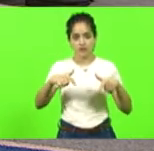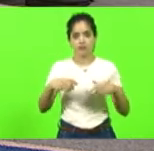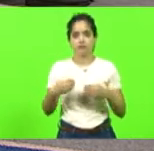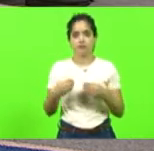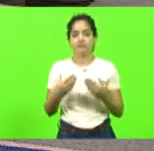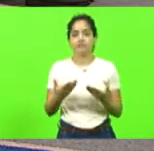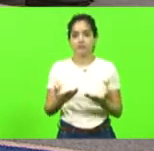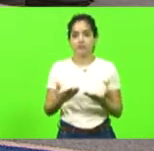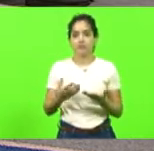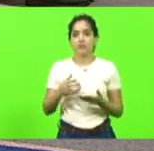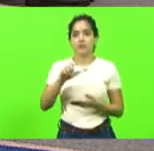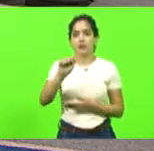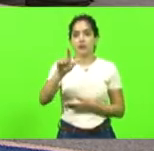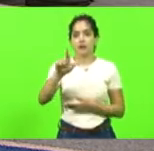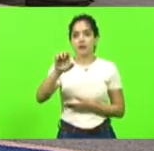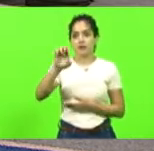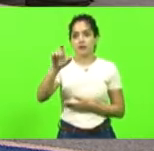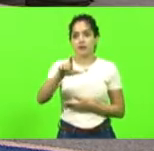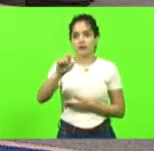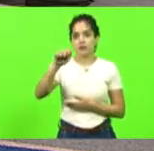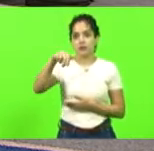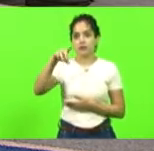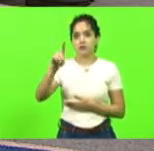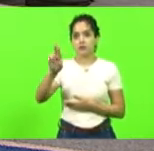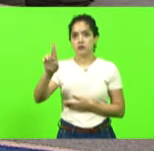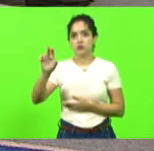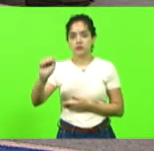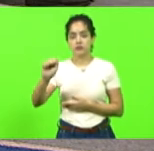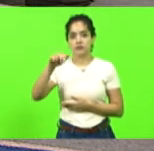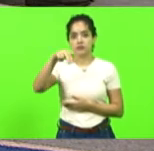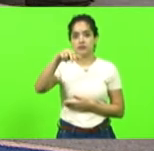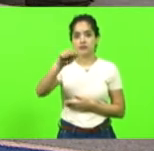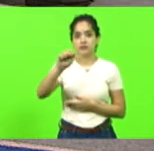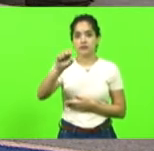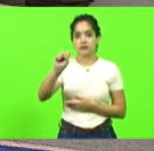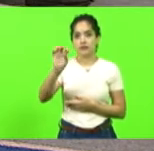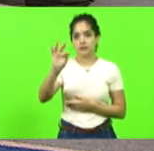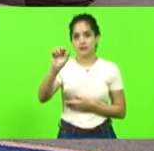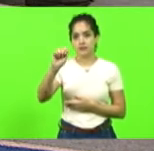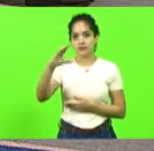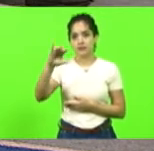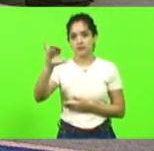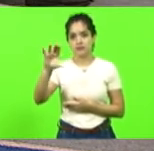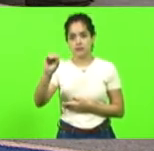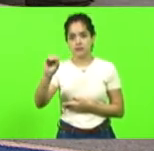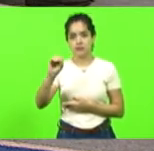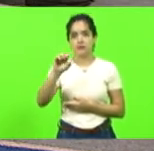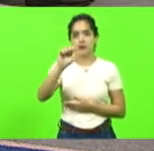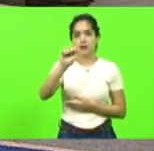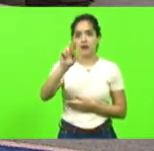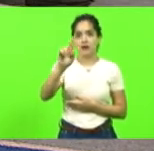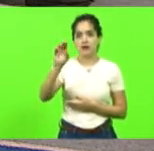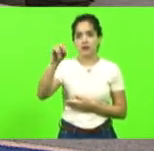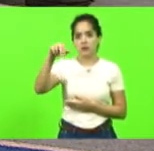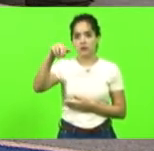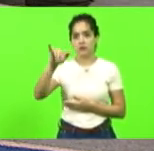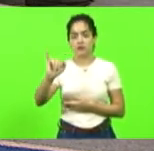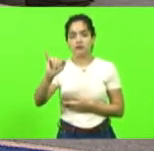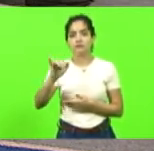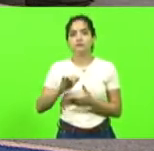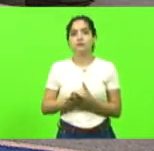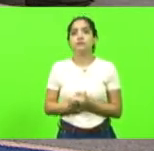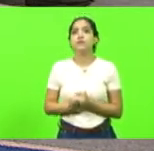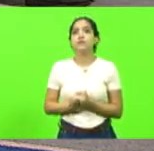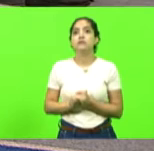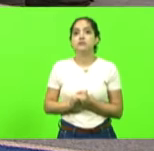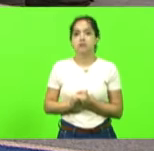Senhora Alexandra Borba da Silva, senhora Anastácio Baraúna, senhor Aroni Carlos Balsan,